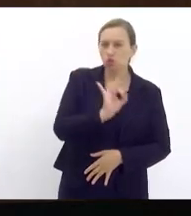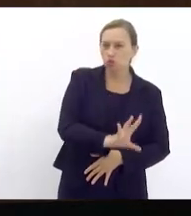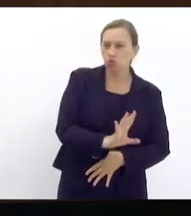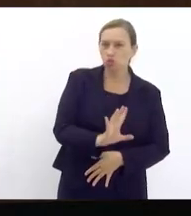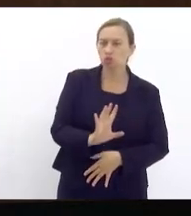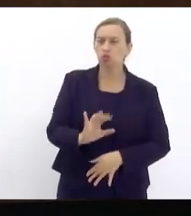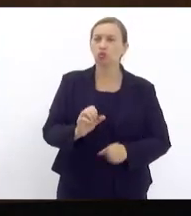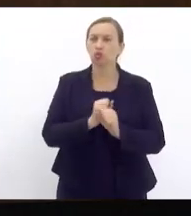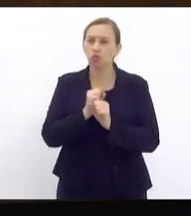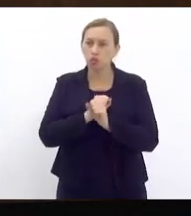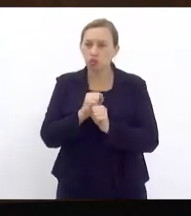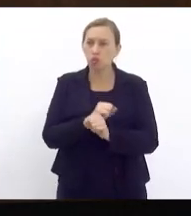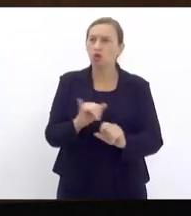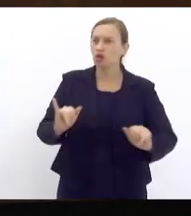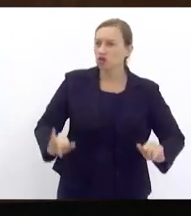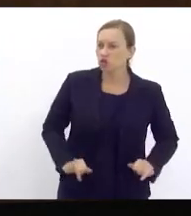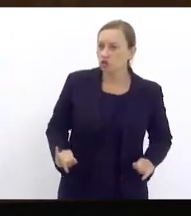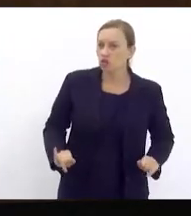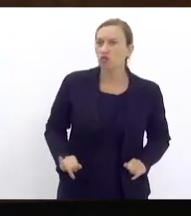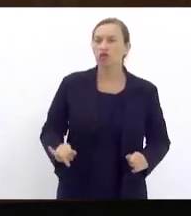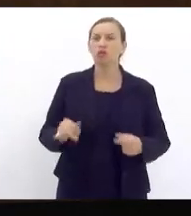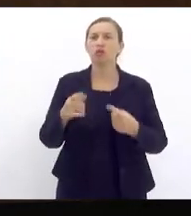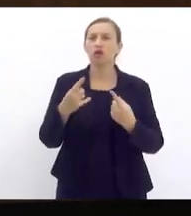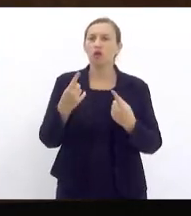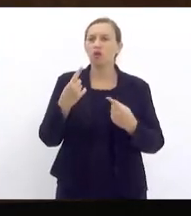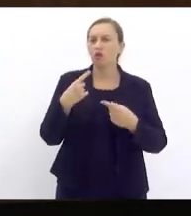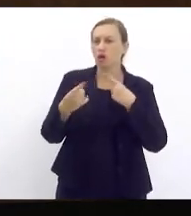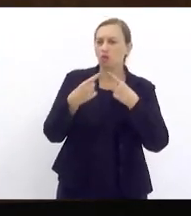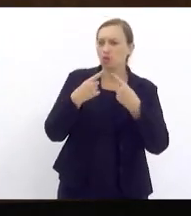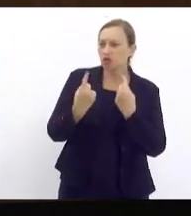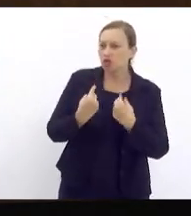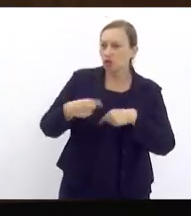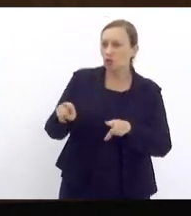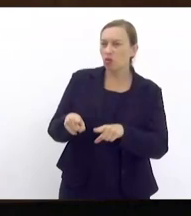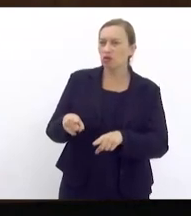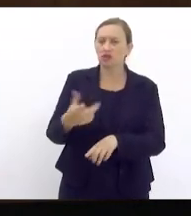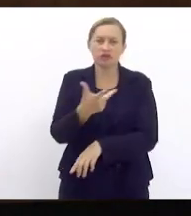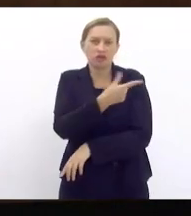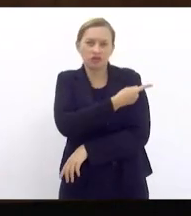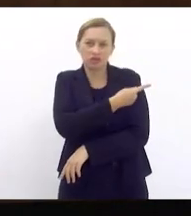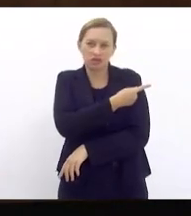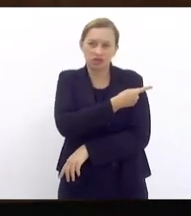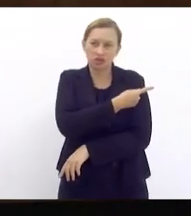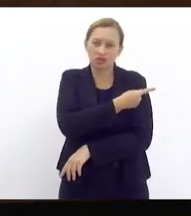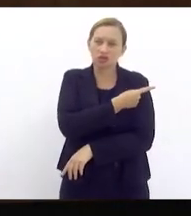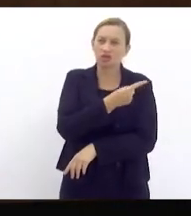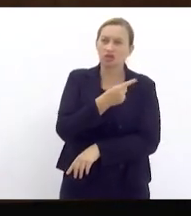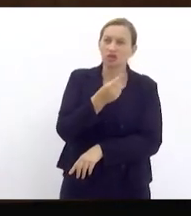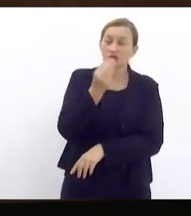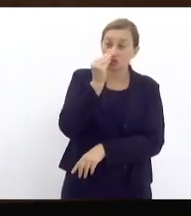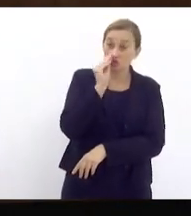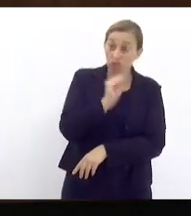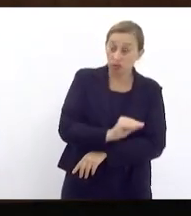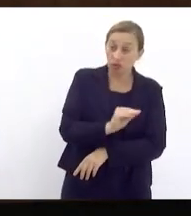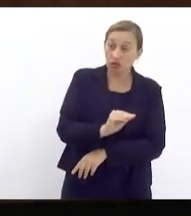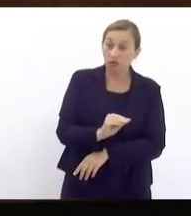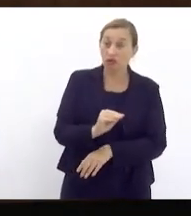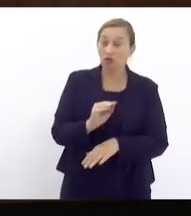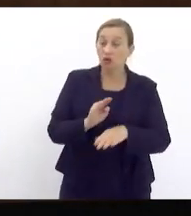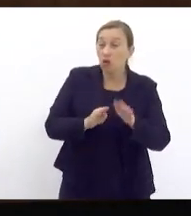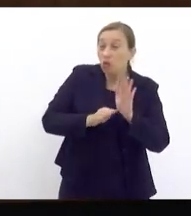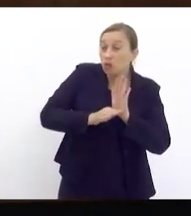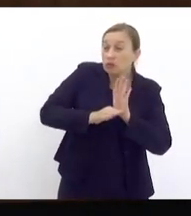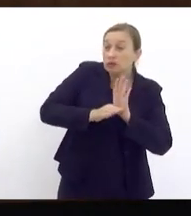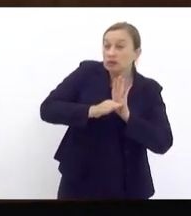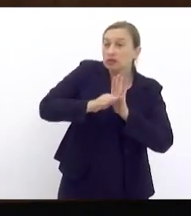a gente sofreu demais com uma política antes vacina através de diversas fake News do negacionismo que fez os níveis de